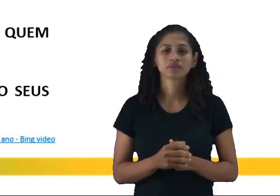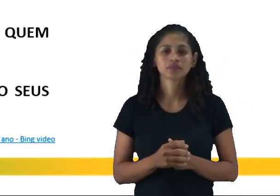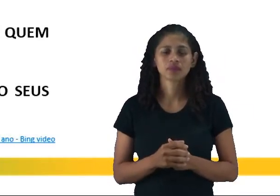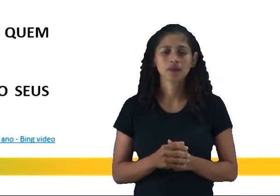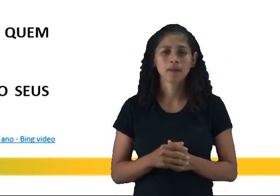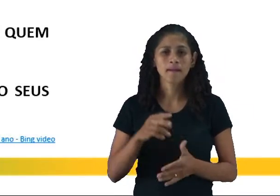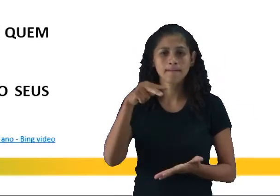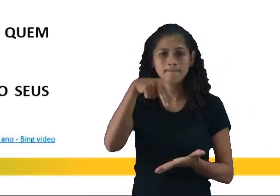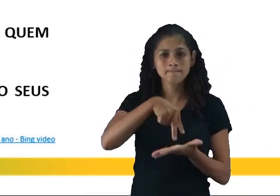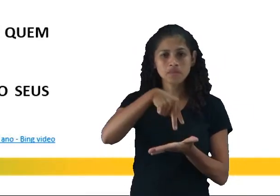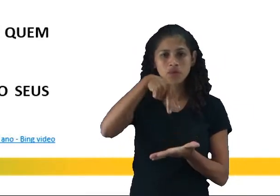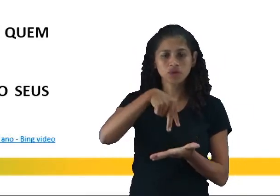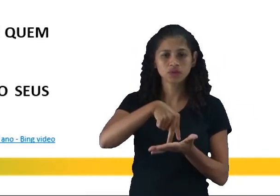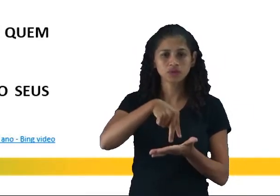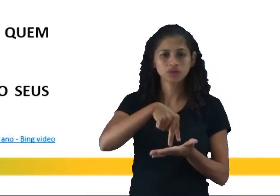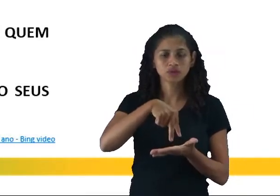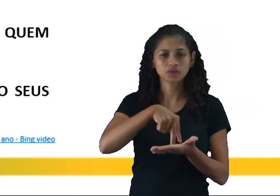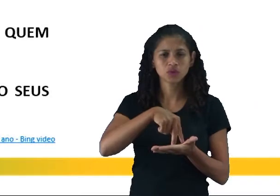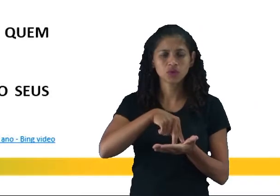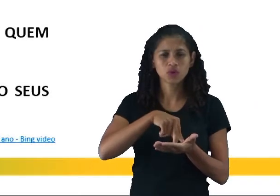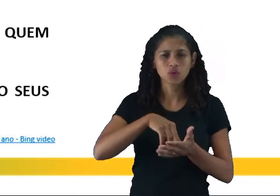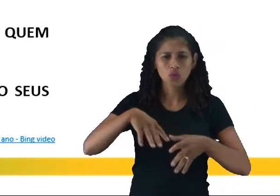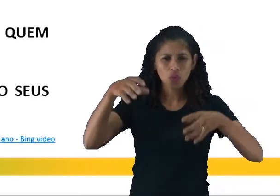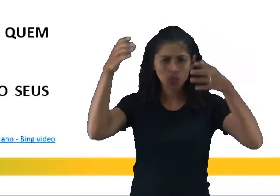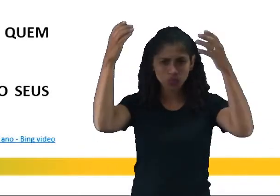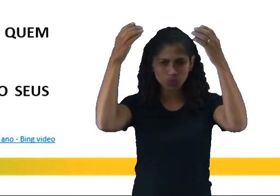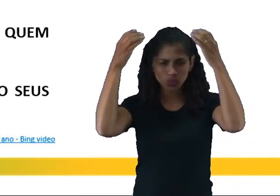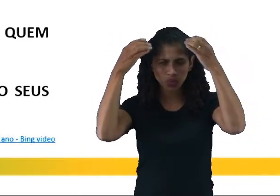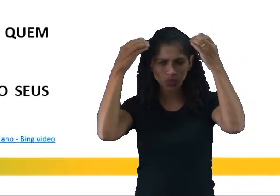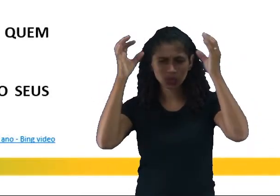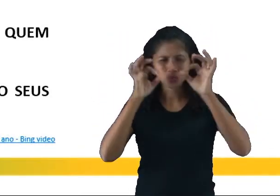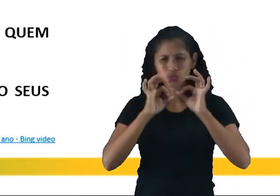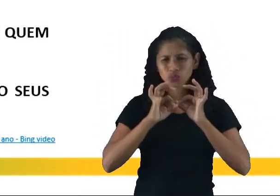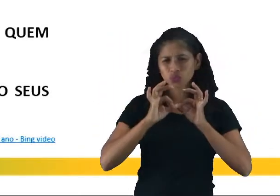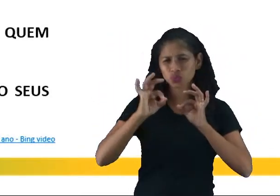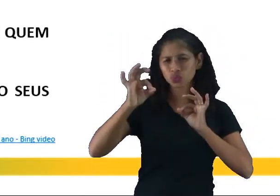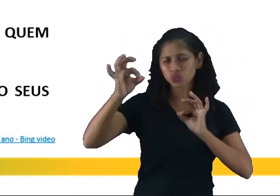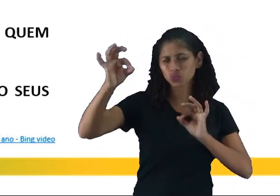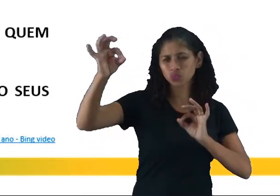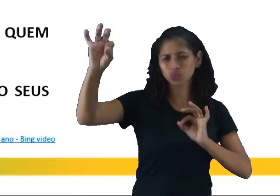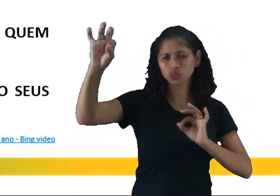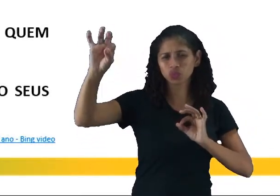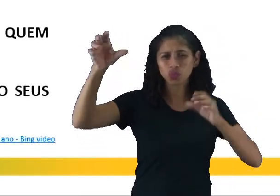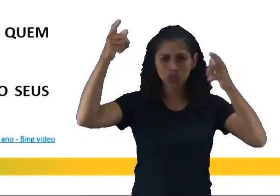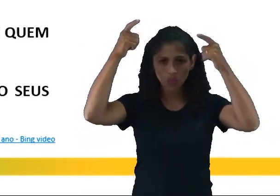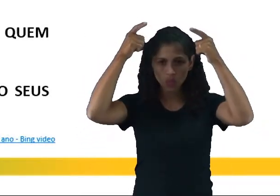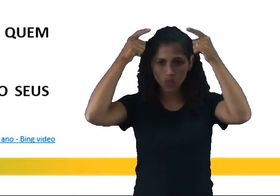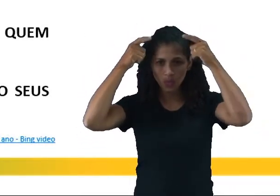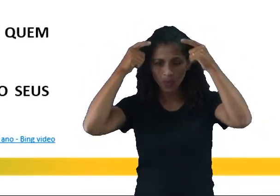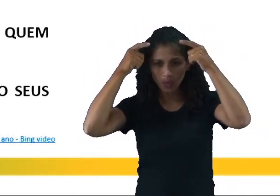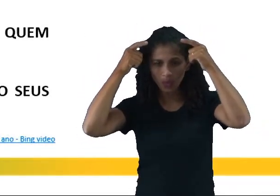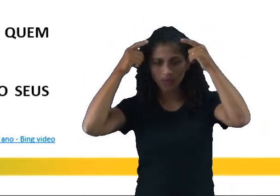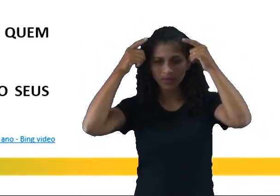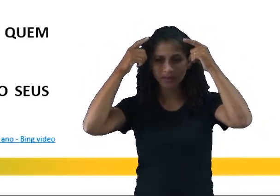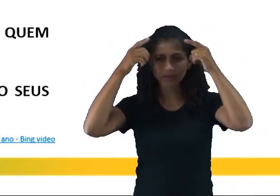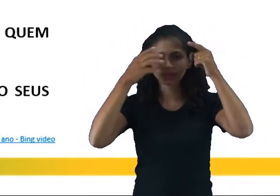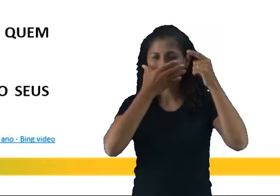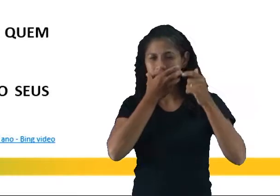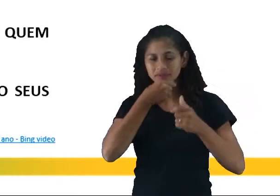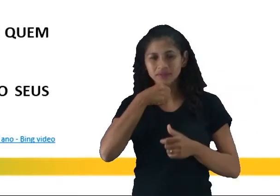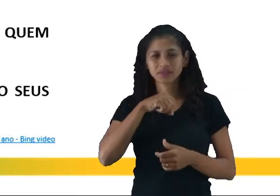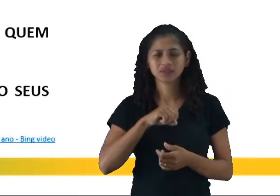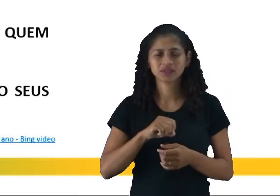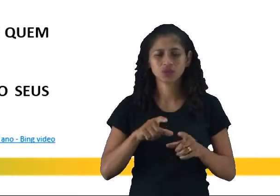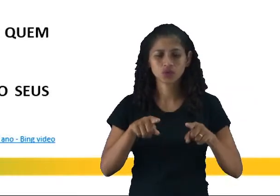em pé. Em um reino distante, o rei determinava o tamanho do terreno dos